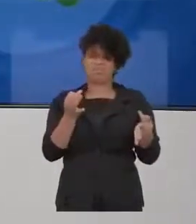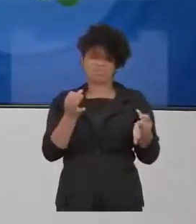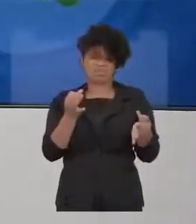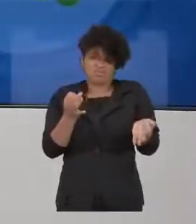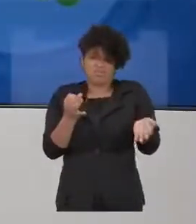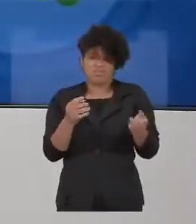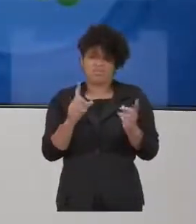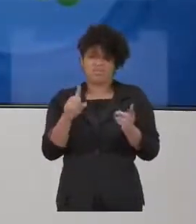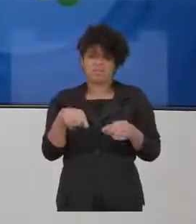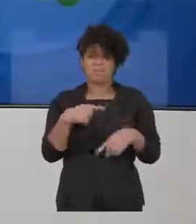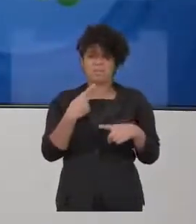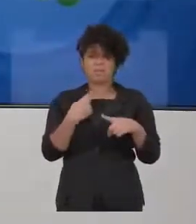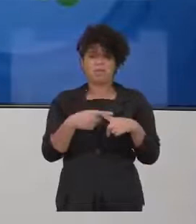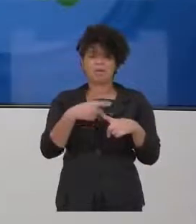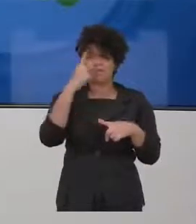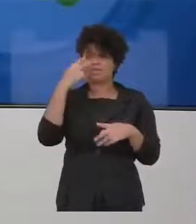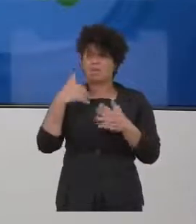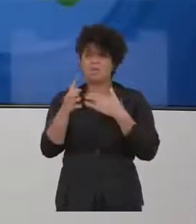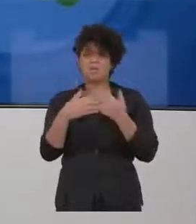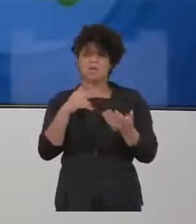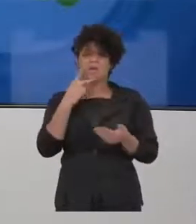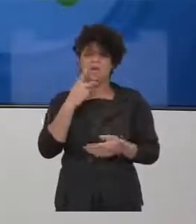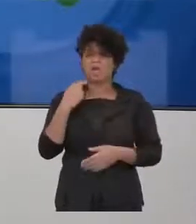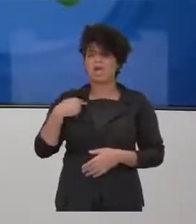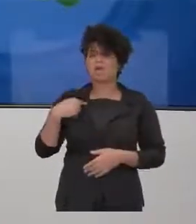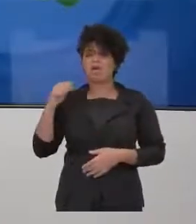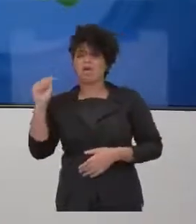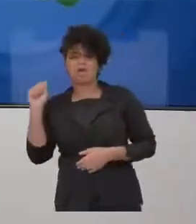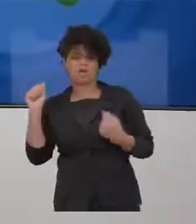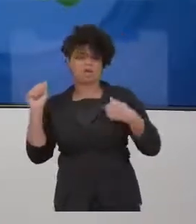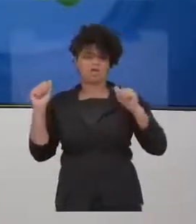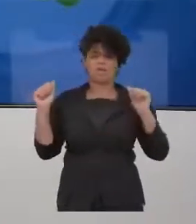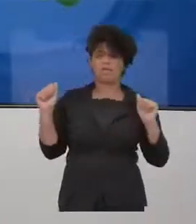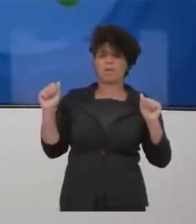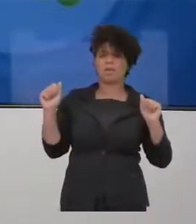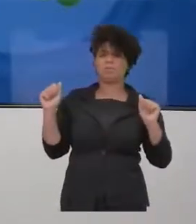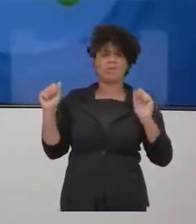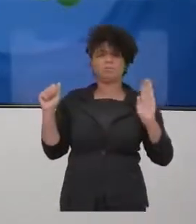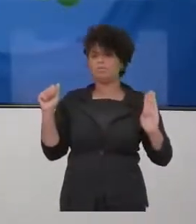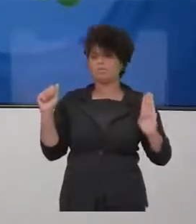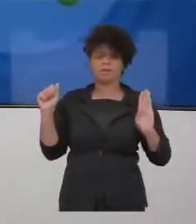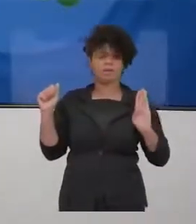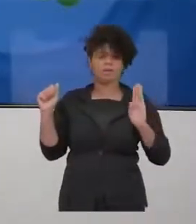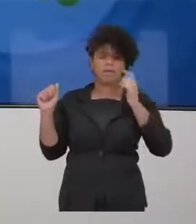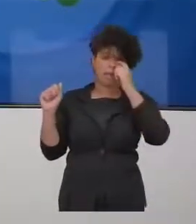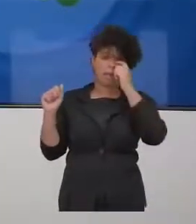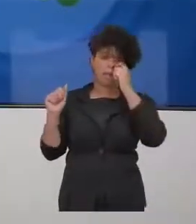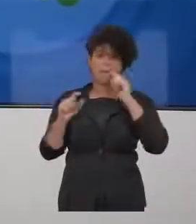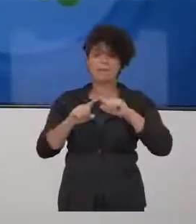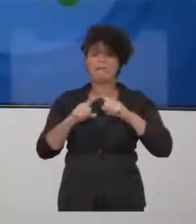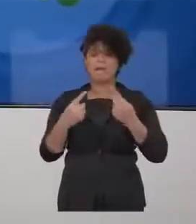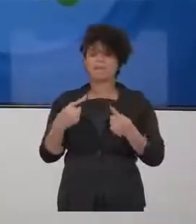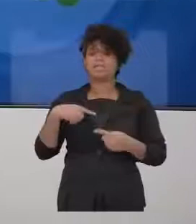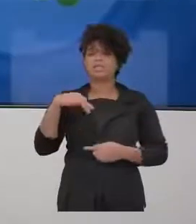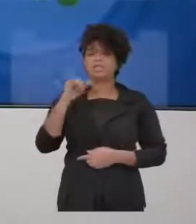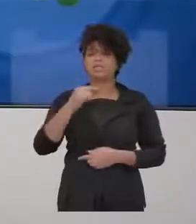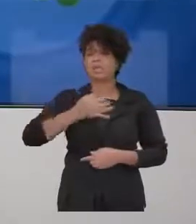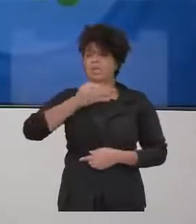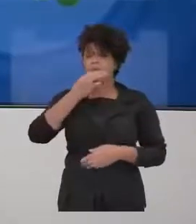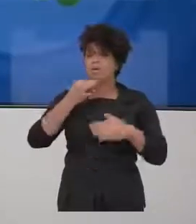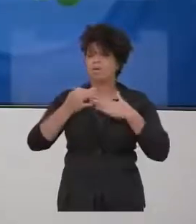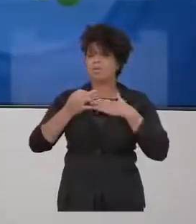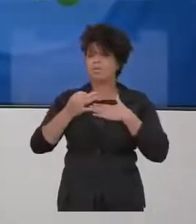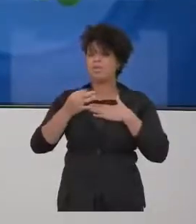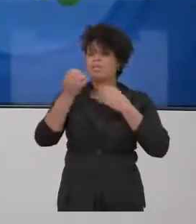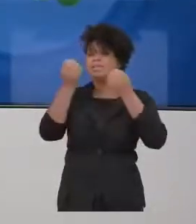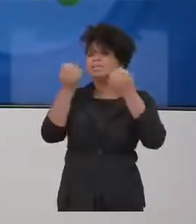fato, eu quero A, quero B. Agora, uma opinião bem fundamentada, uma opinião com muitos argumentos que sustentem